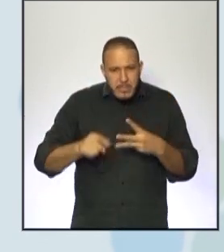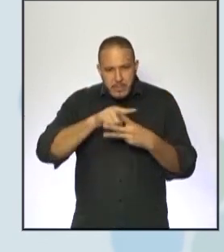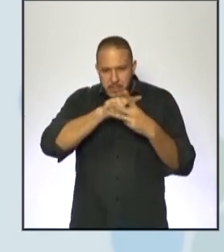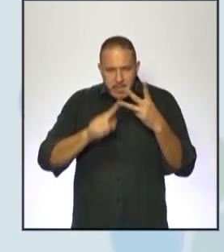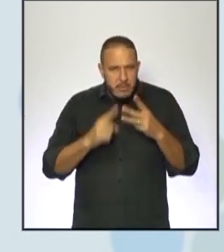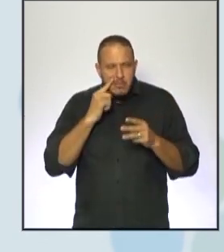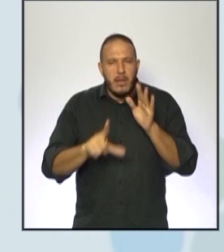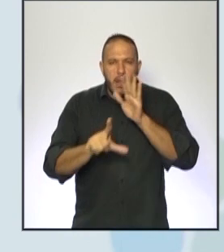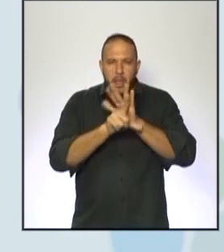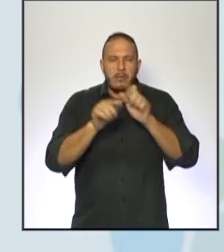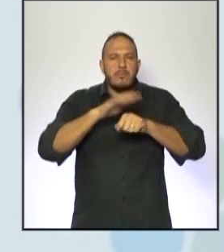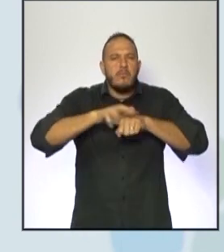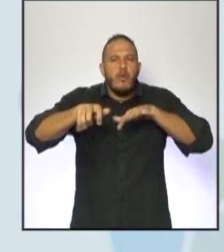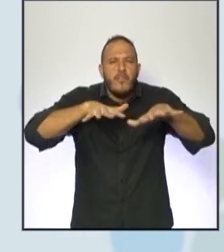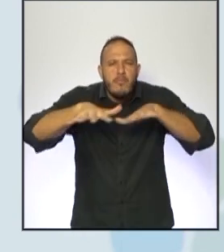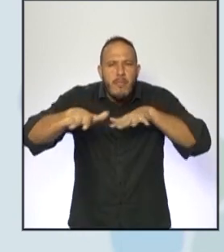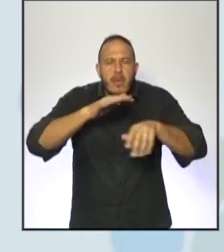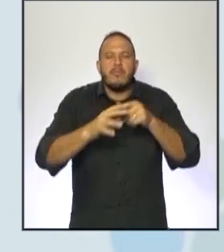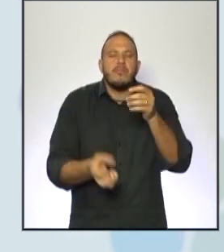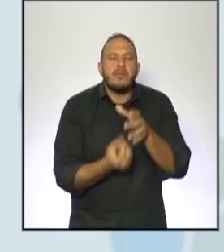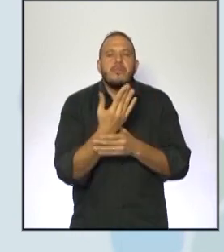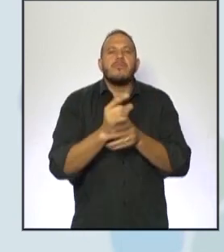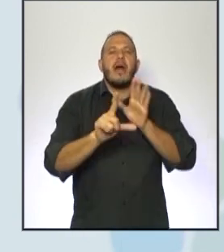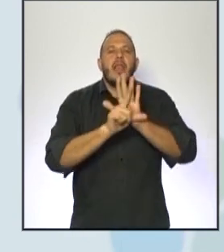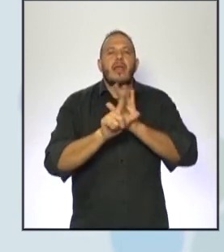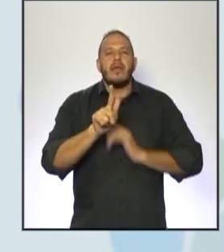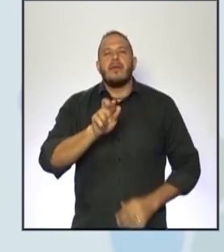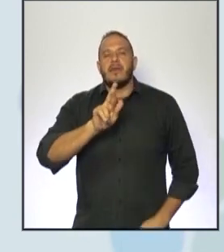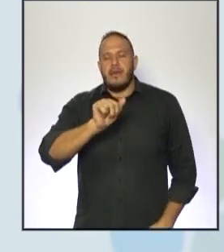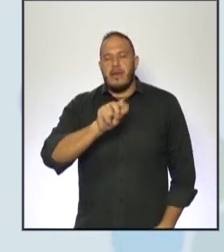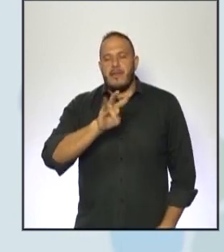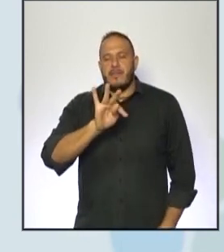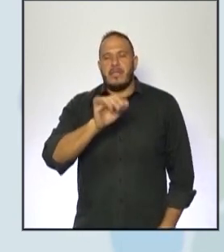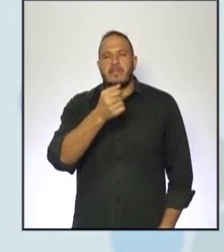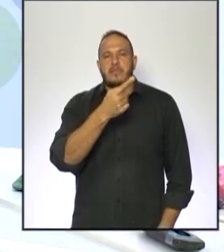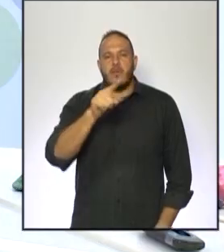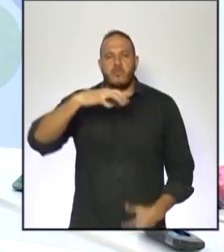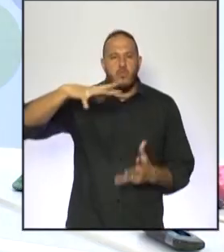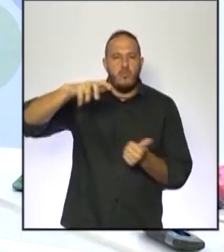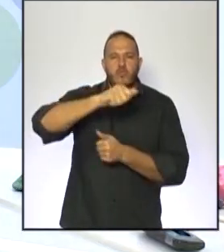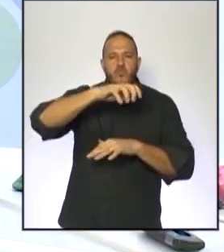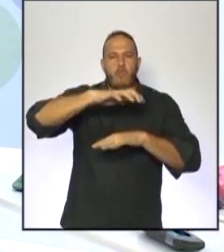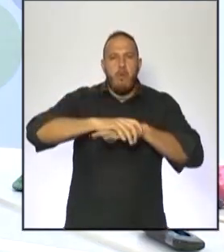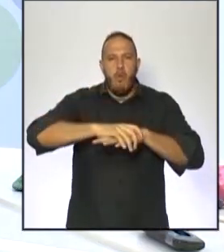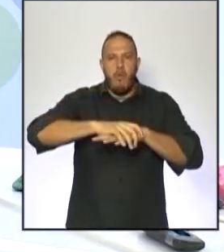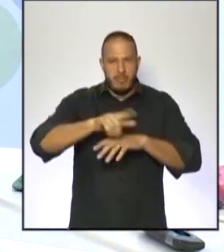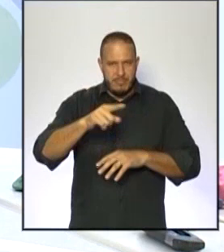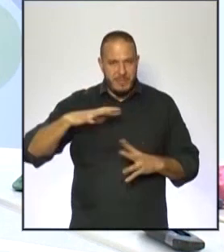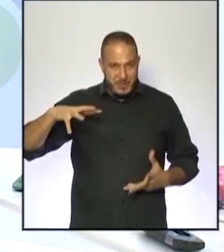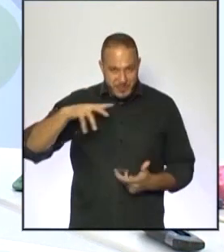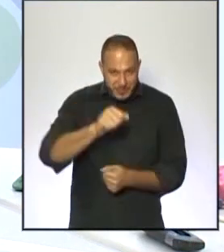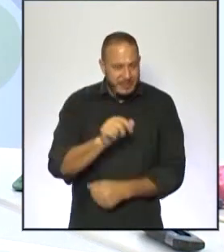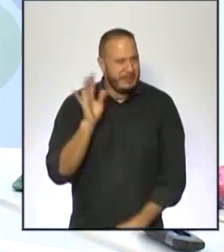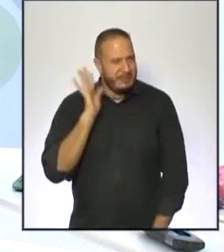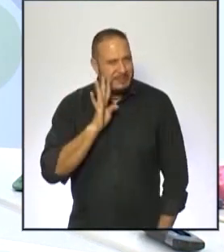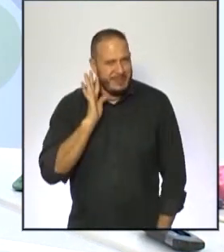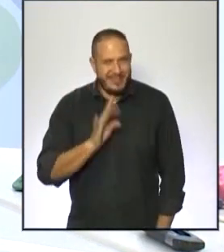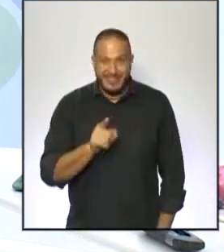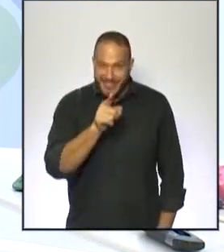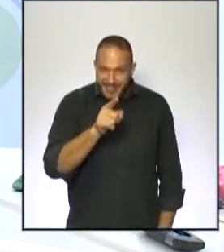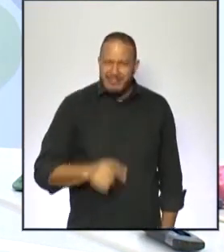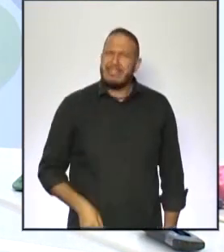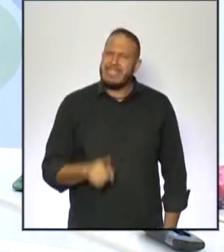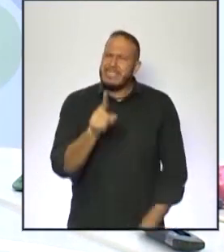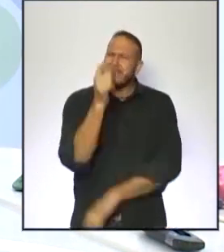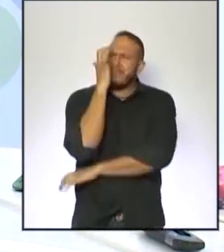do movimento levou à lei da gravitação universal. Muito bacana, né? E aí vocês